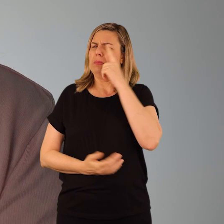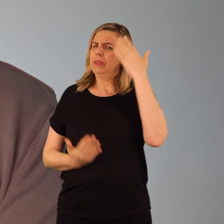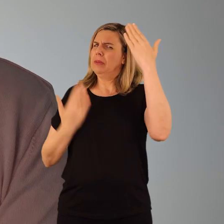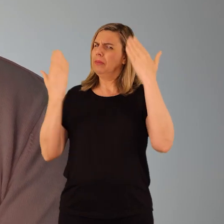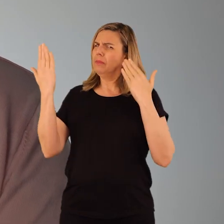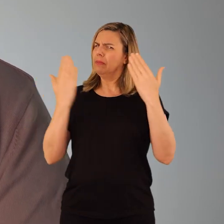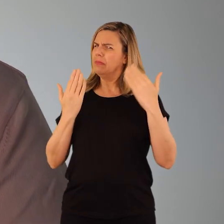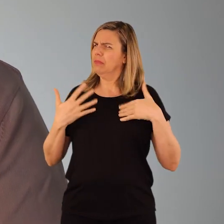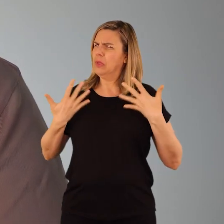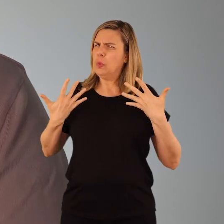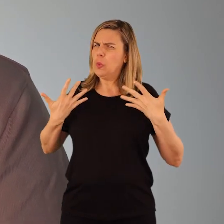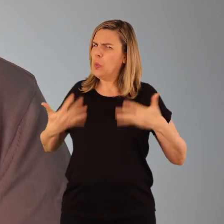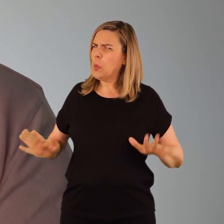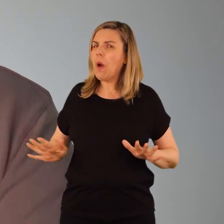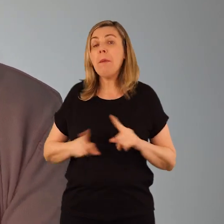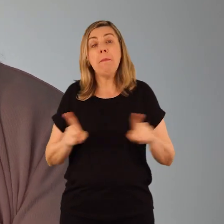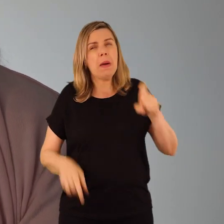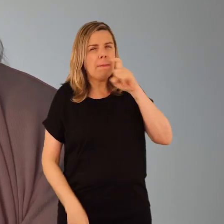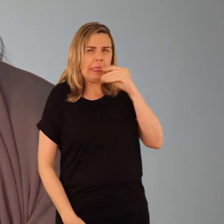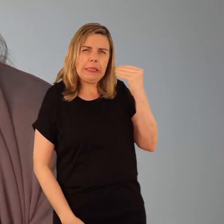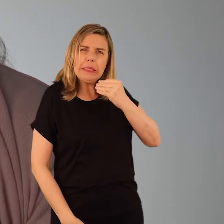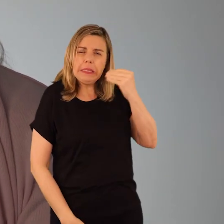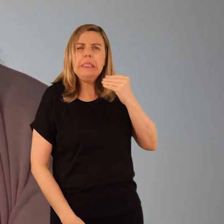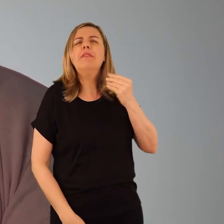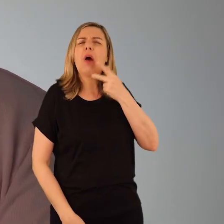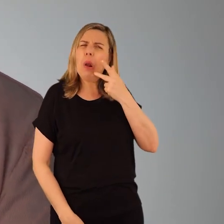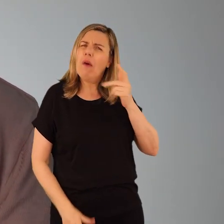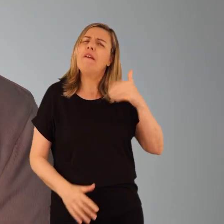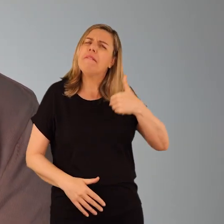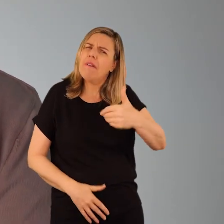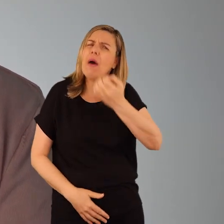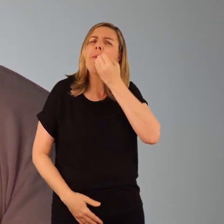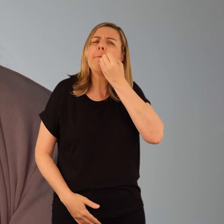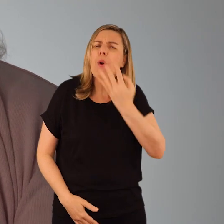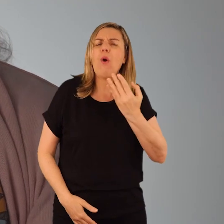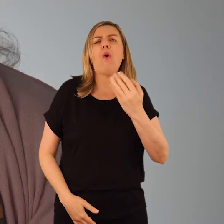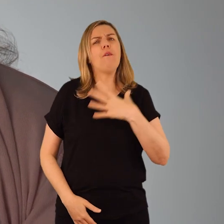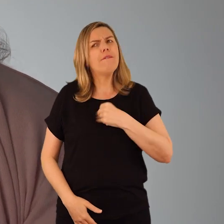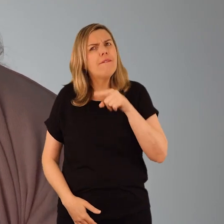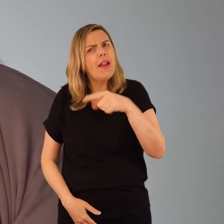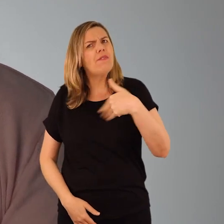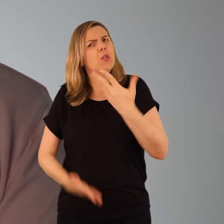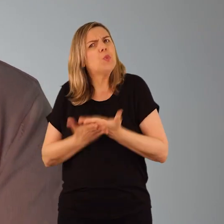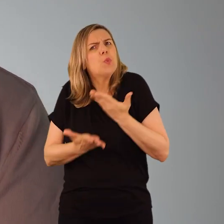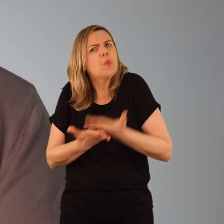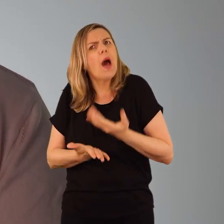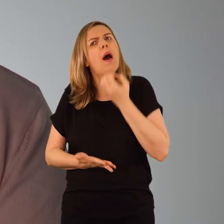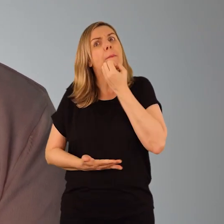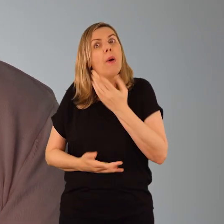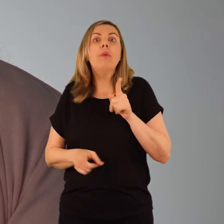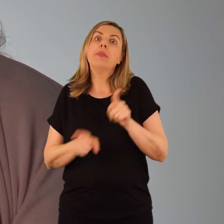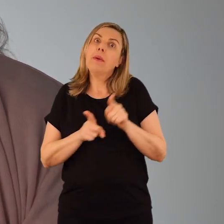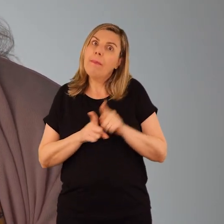minha mãe não queria de jeito nenhum, né, mas meu pai convenceu ela, dizendo assim que ia ser bom para mim, né, porque eu ia poder estudar, né. Usa